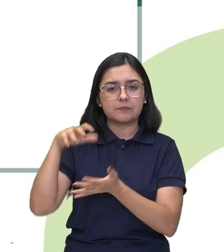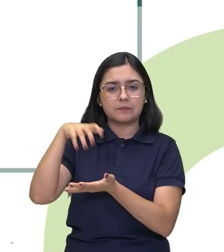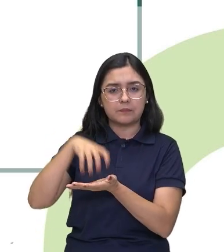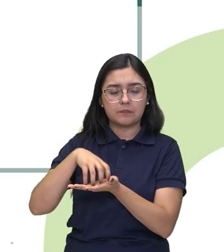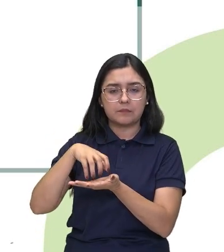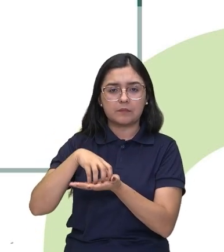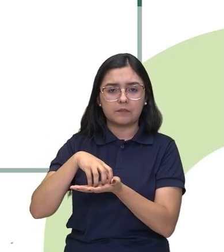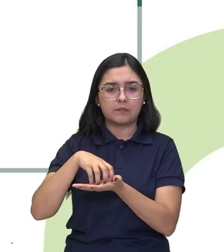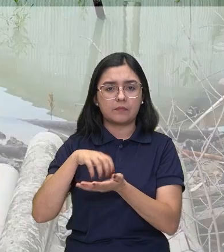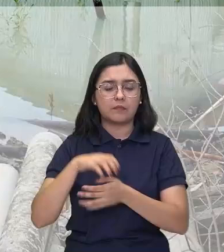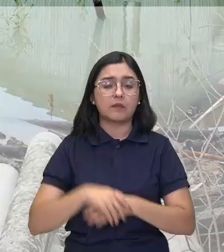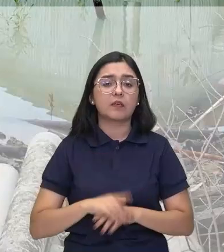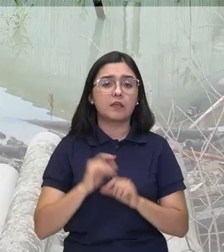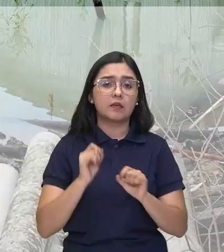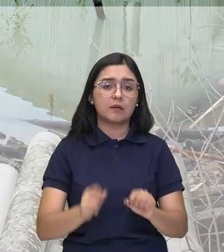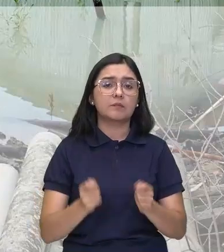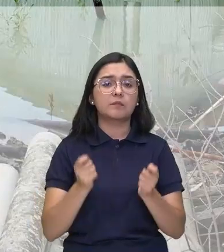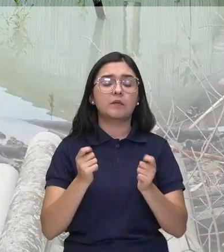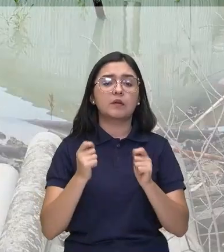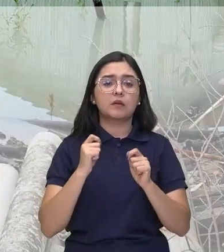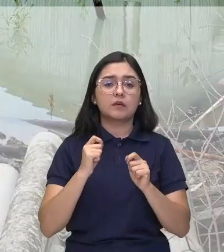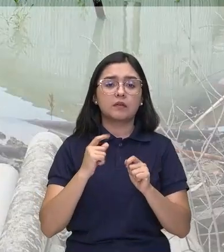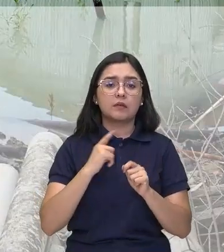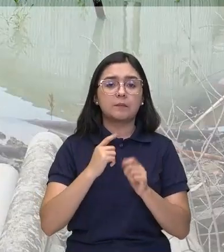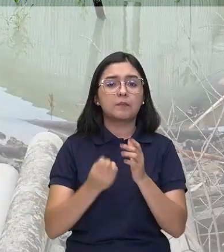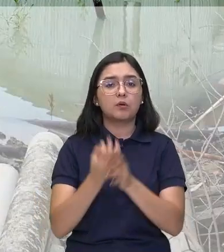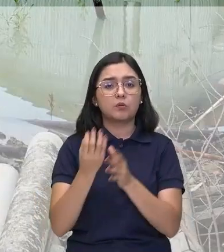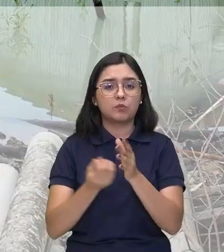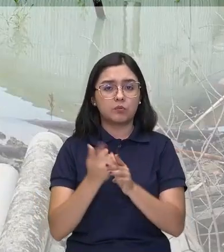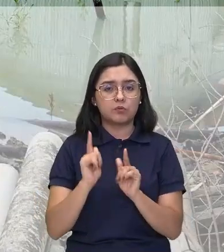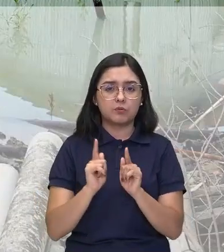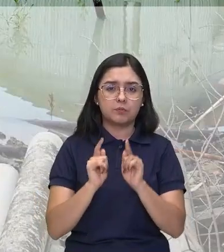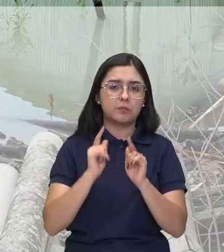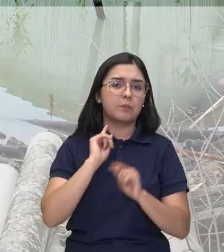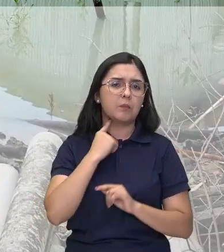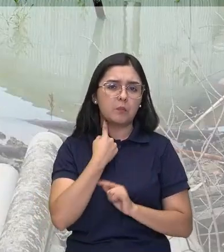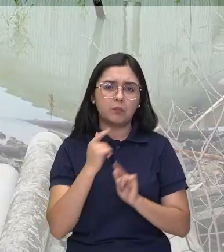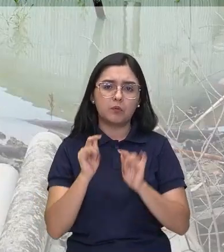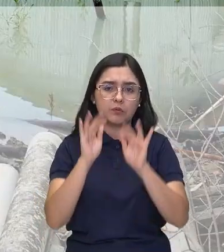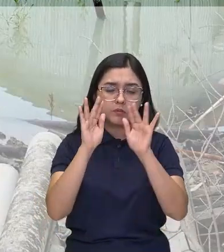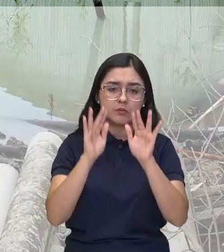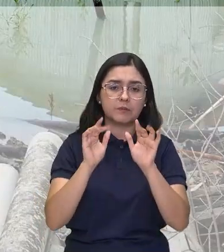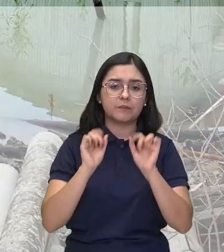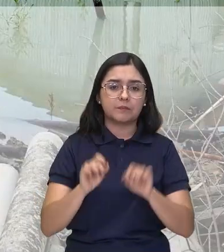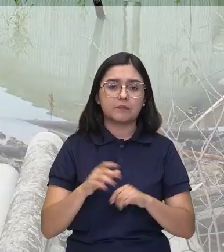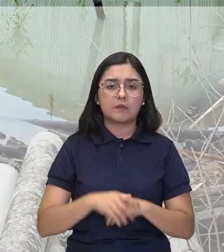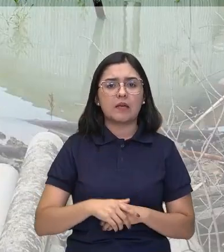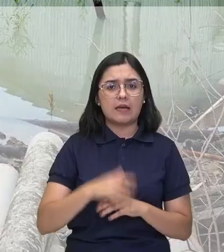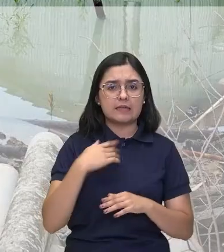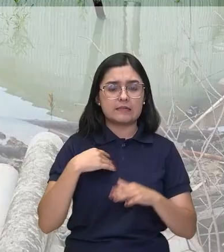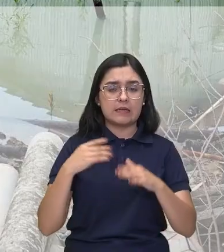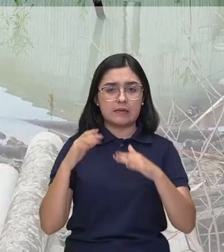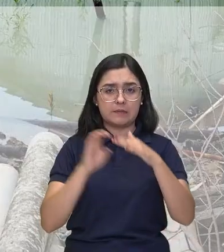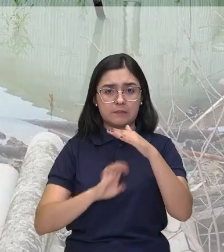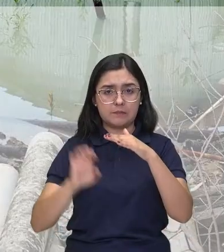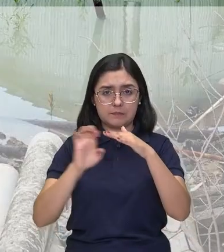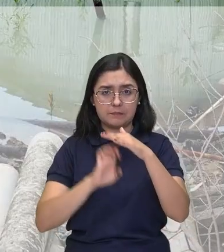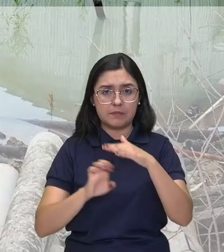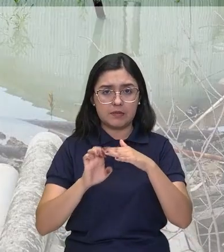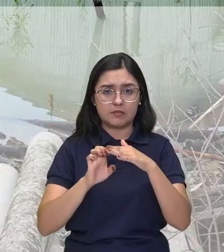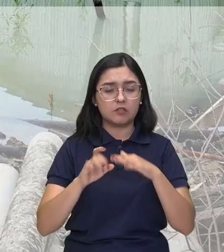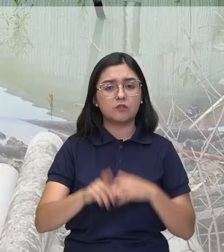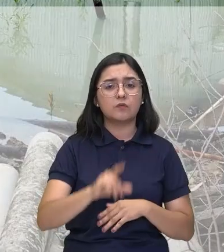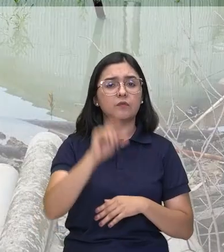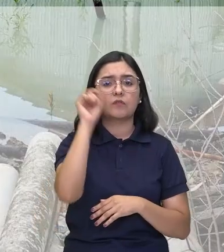coisas aí, que gera poluição, essas pessoas, esses empresários, né, as empresas, não vão escolher uma área nobre da cidade, não vão botar lá no meio